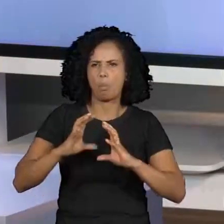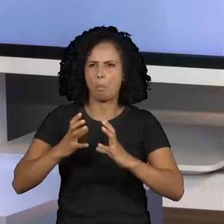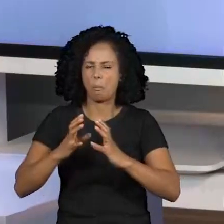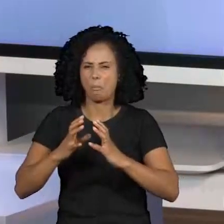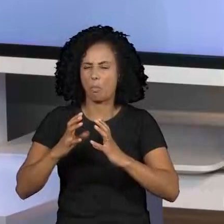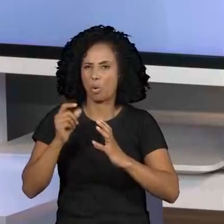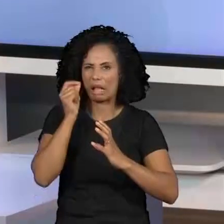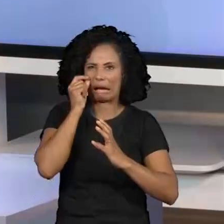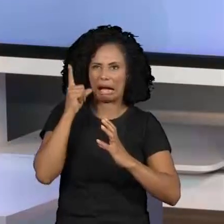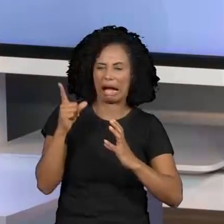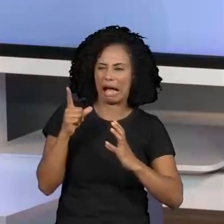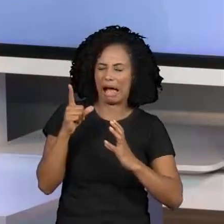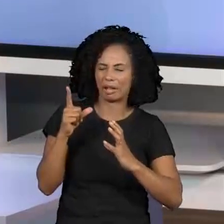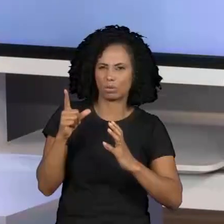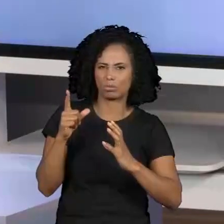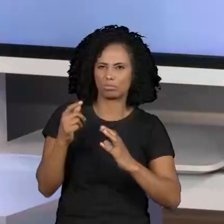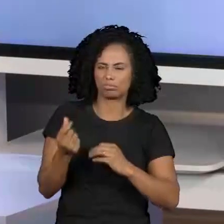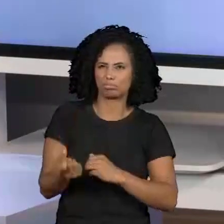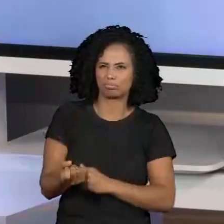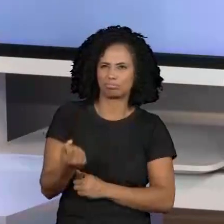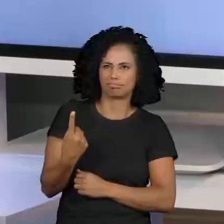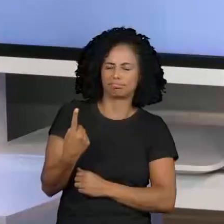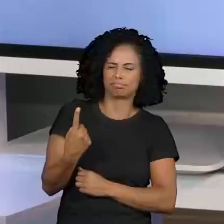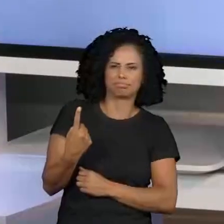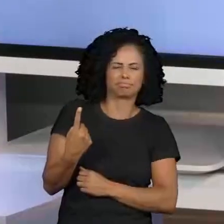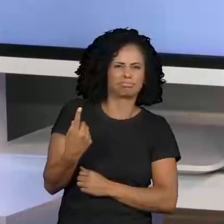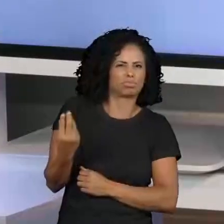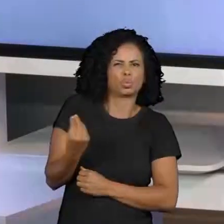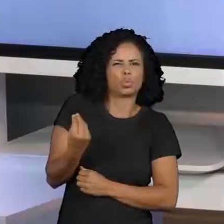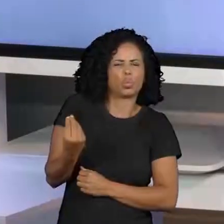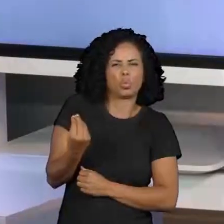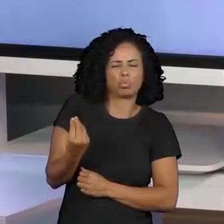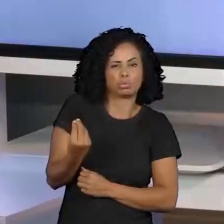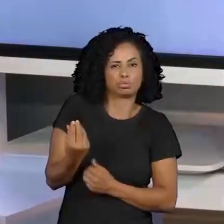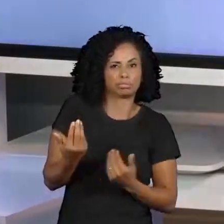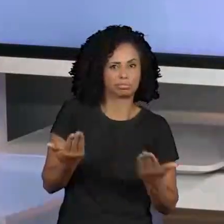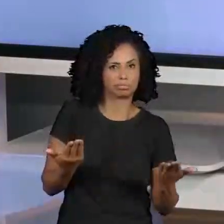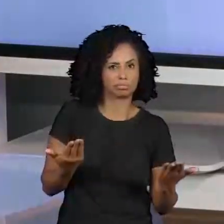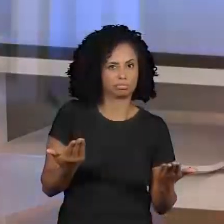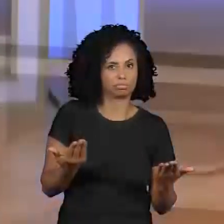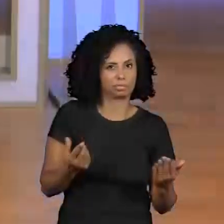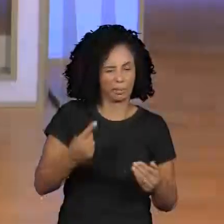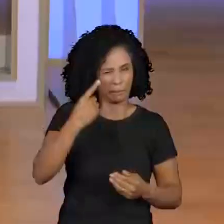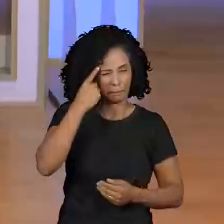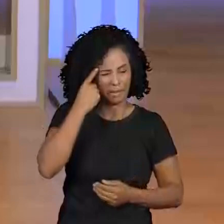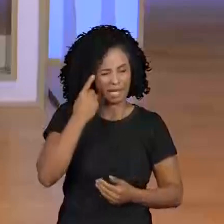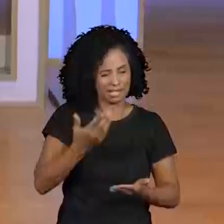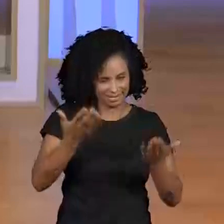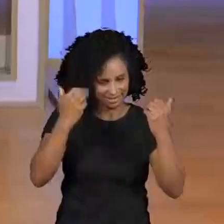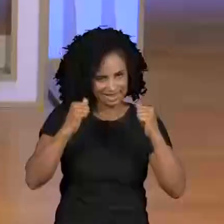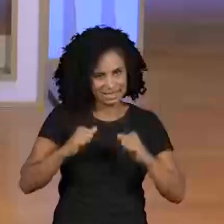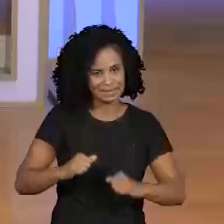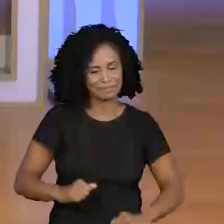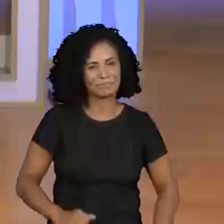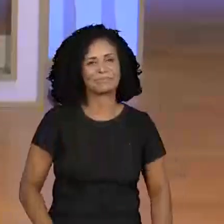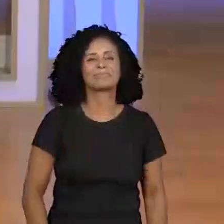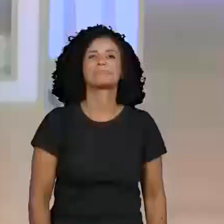que a gente pode acrescentar estes dois objetos na nossa história? Então, vem comigo.